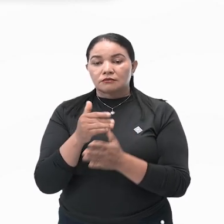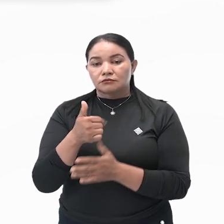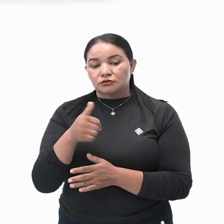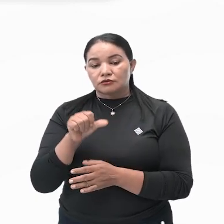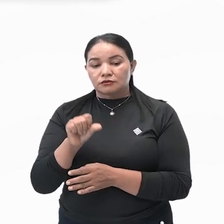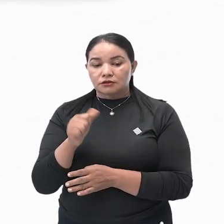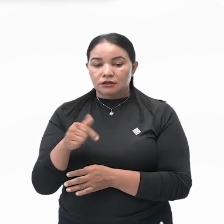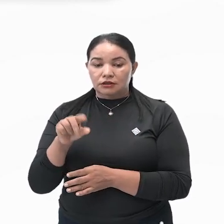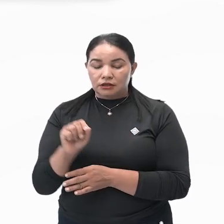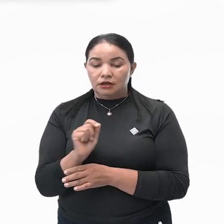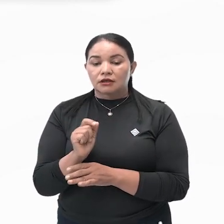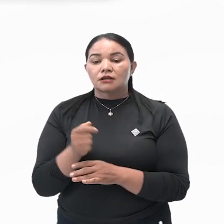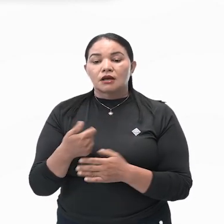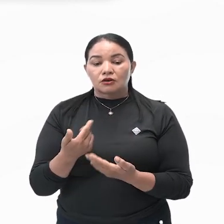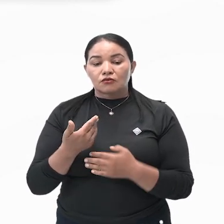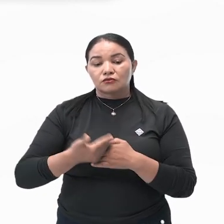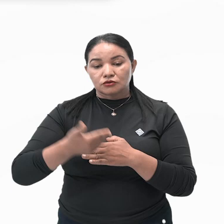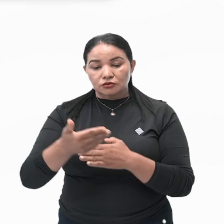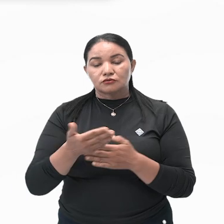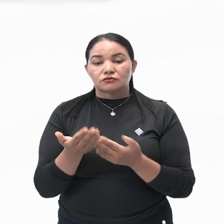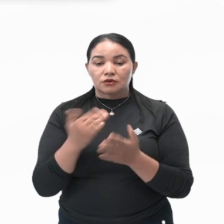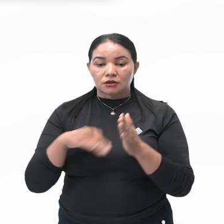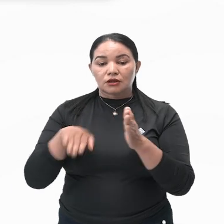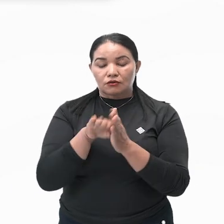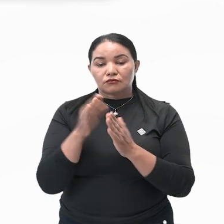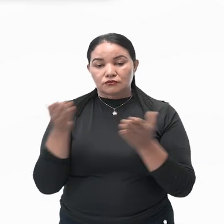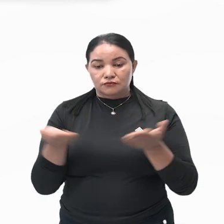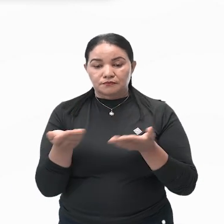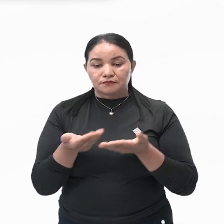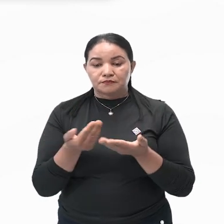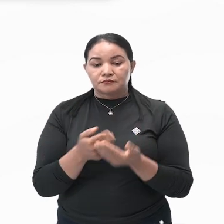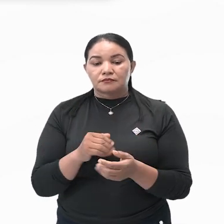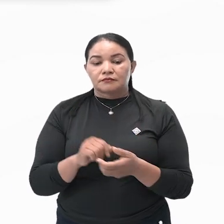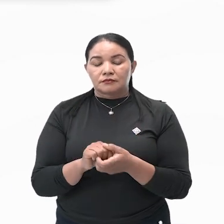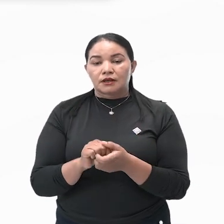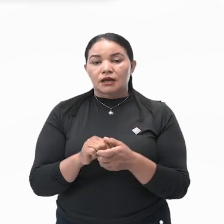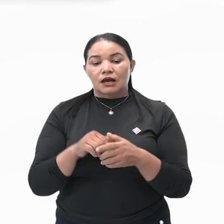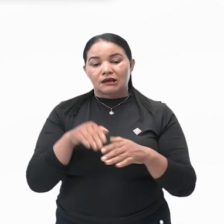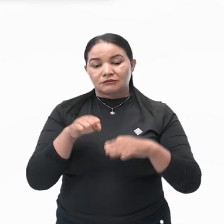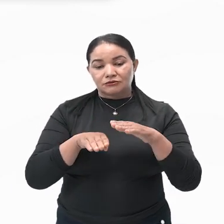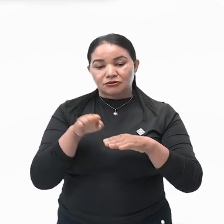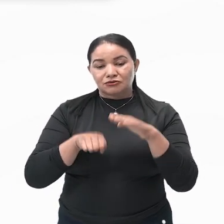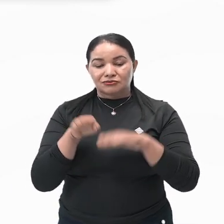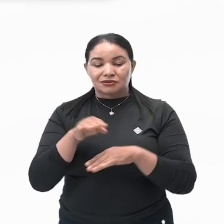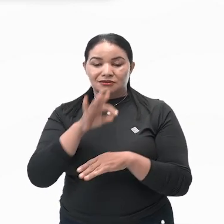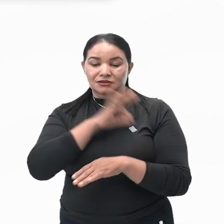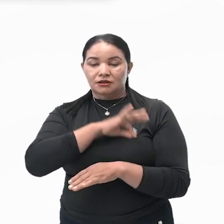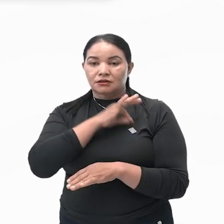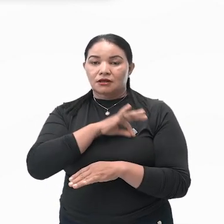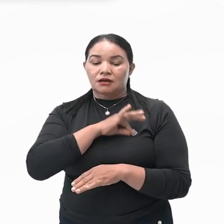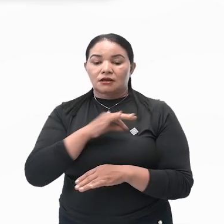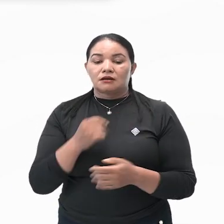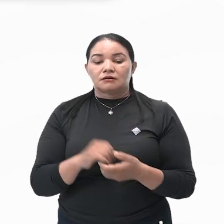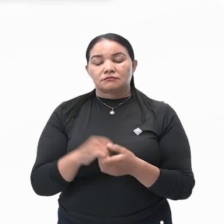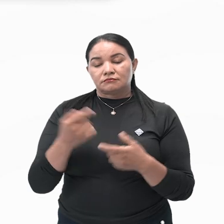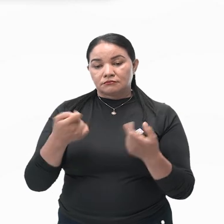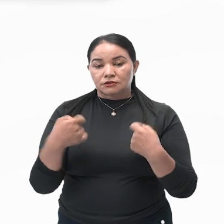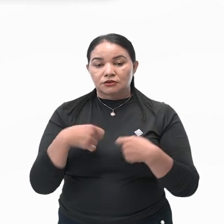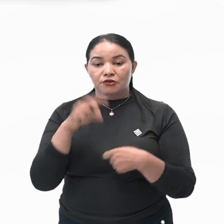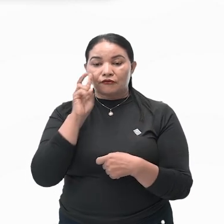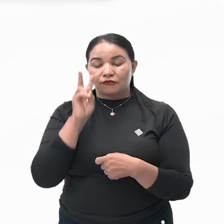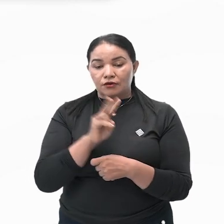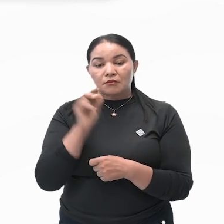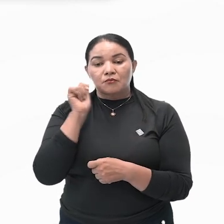questões persistentes na nossa sociedade até hoje, como, por exemplo, desigualdade salarial. Eu acho assim inconcebível a gente ter